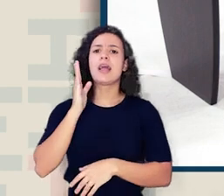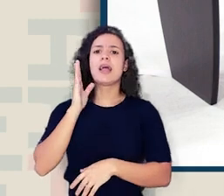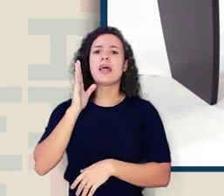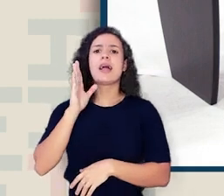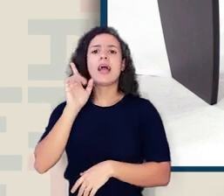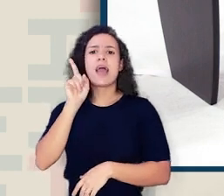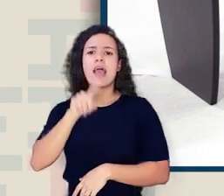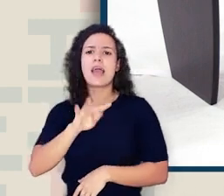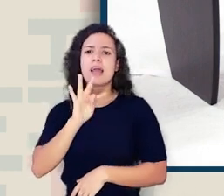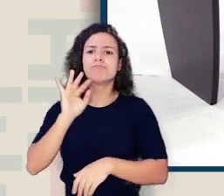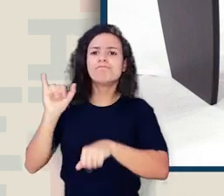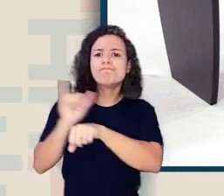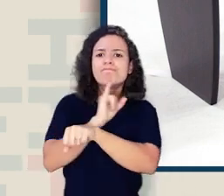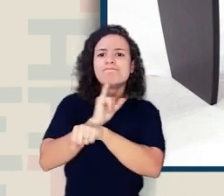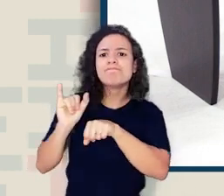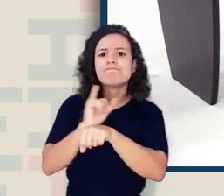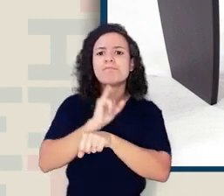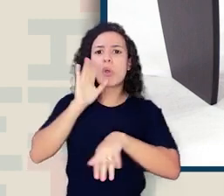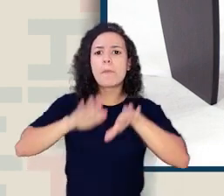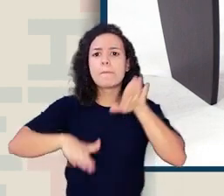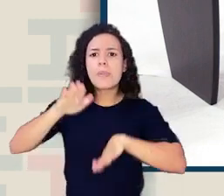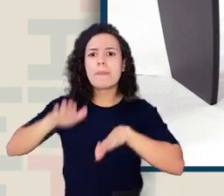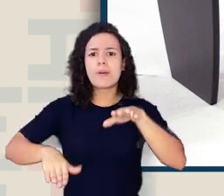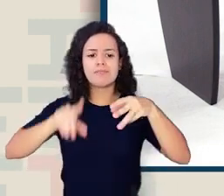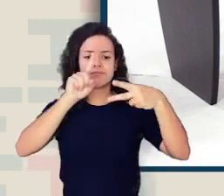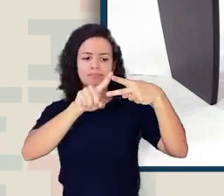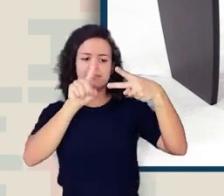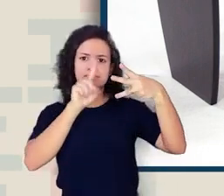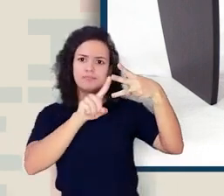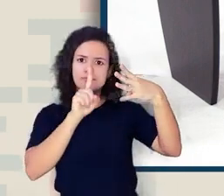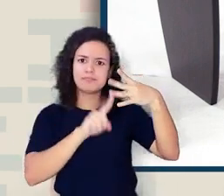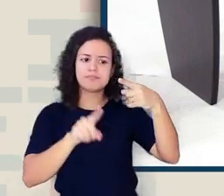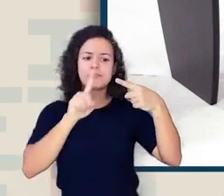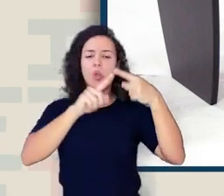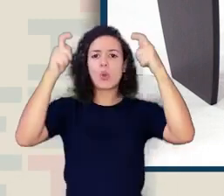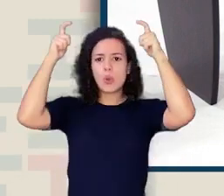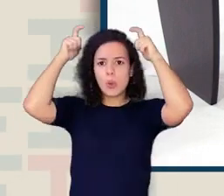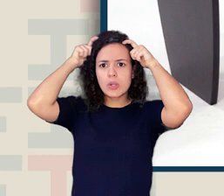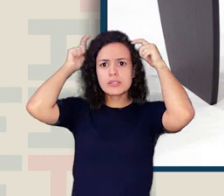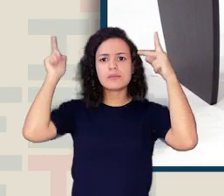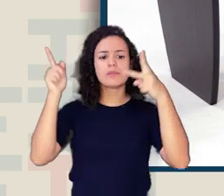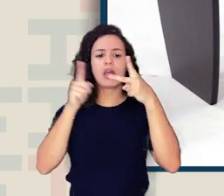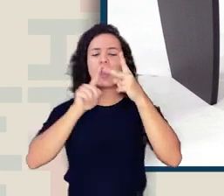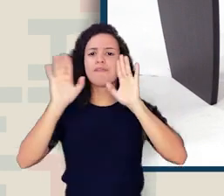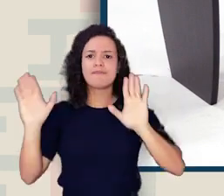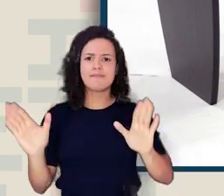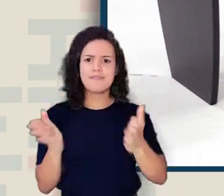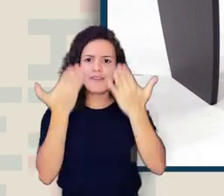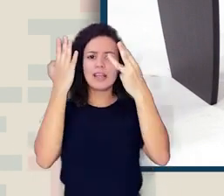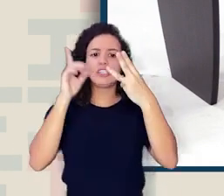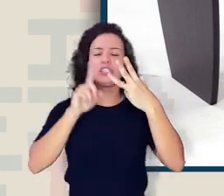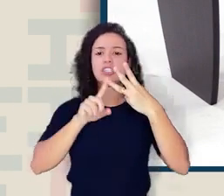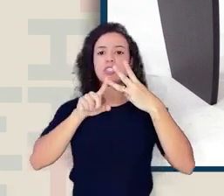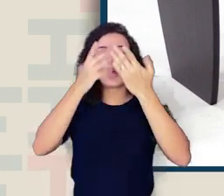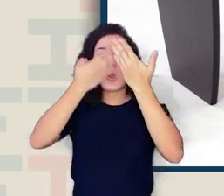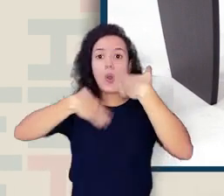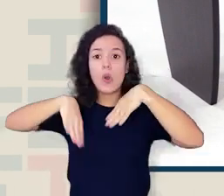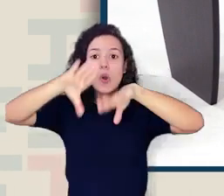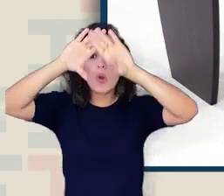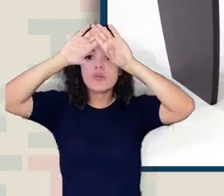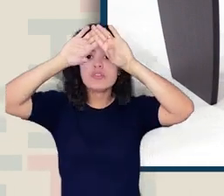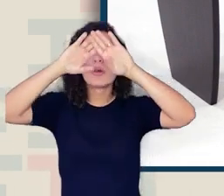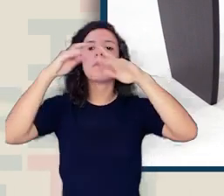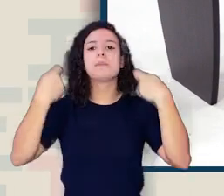entender a técnica desses tambores nessas 3 sistematizações, coroações, festividades e toque